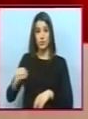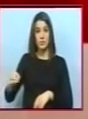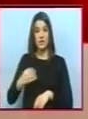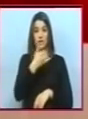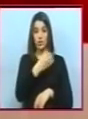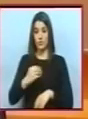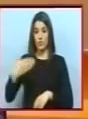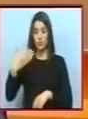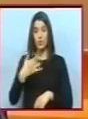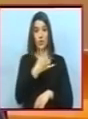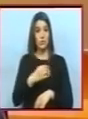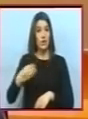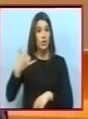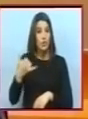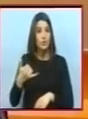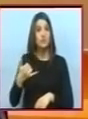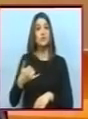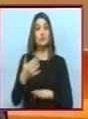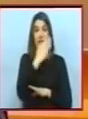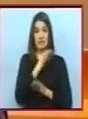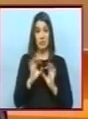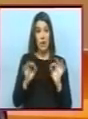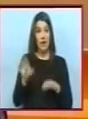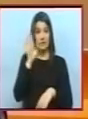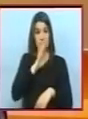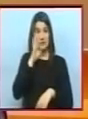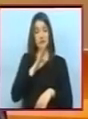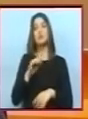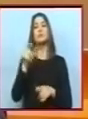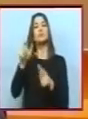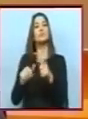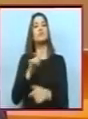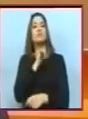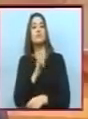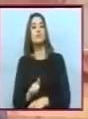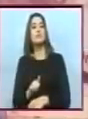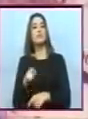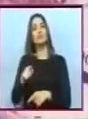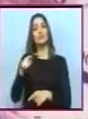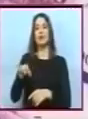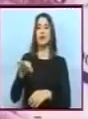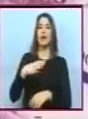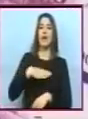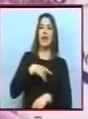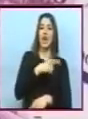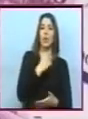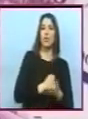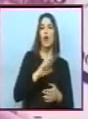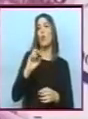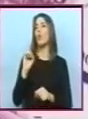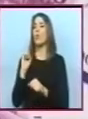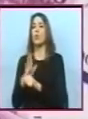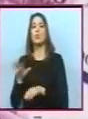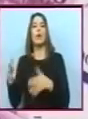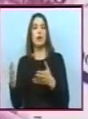2002, e se fosse permitido às pessoas optarem por ir ao notário ou outro profissional, estou